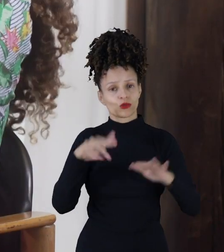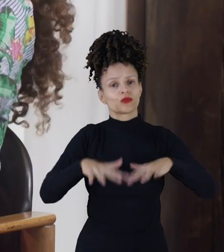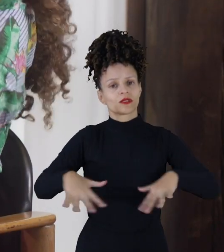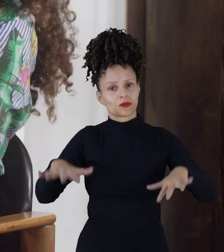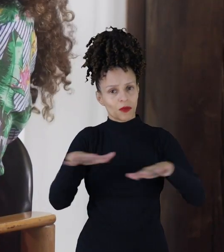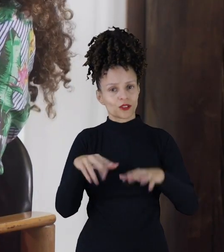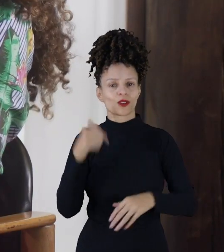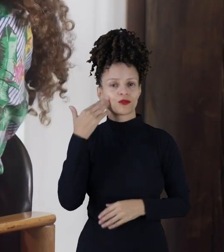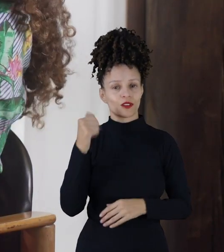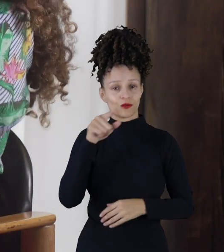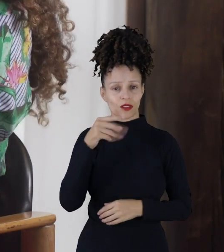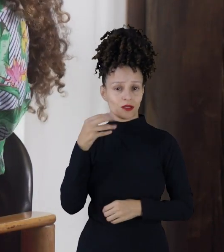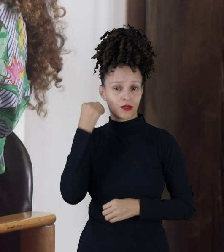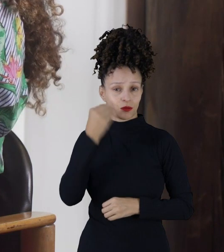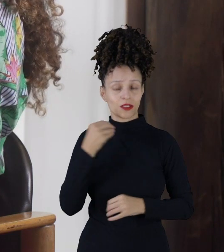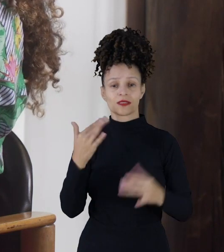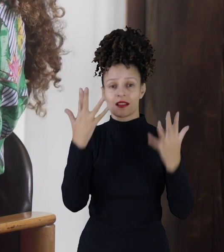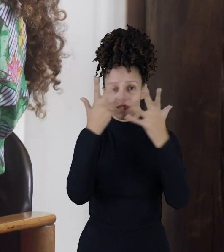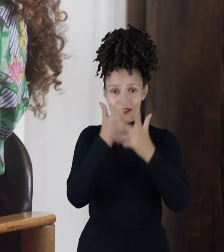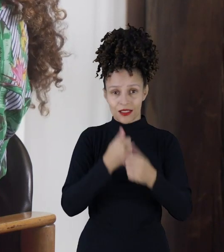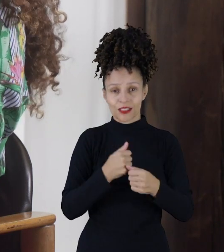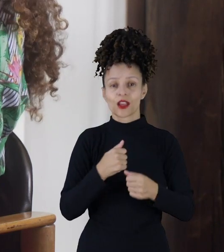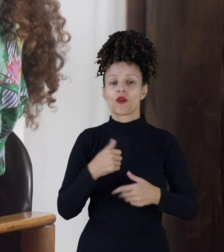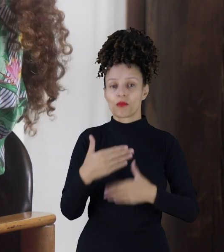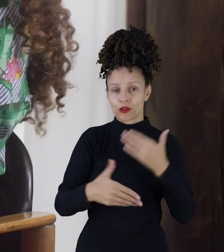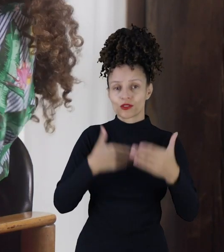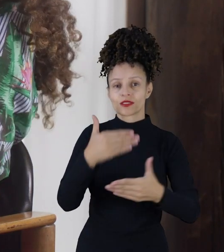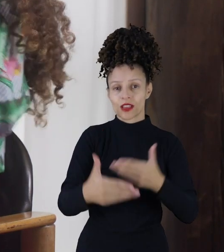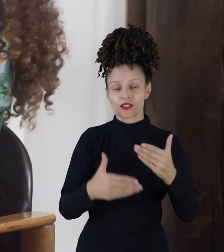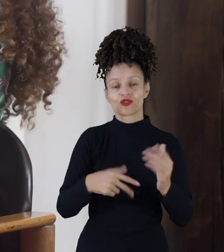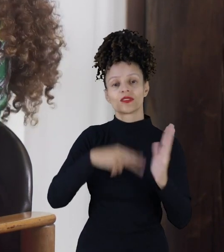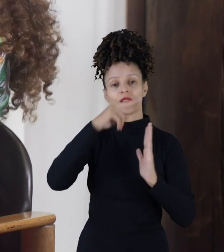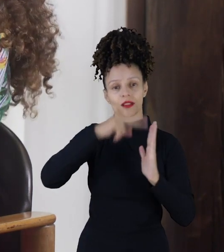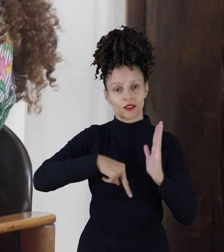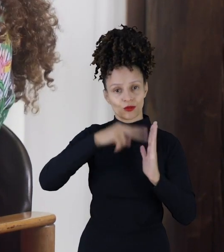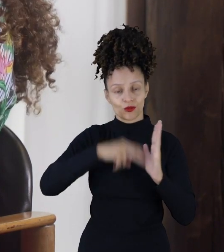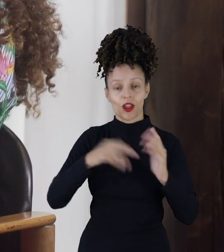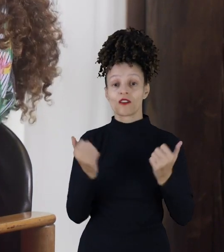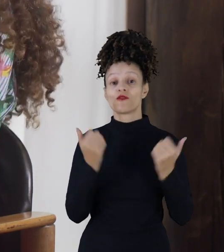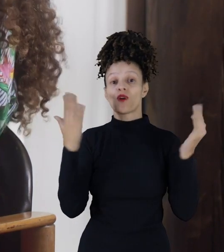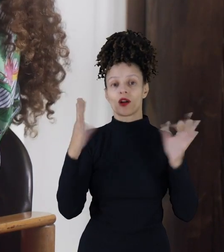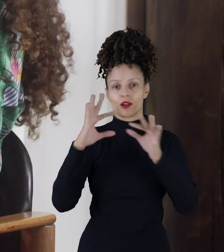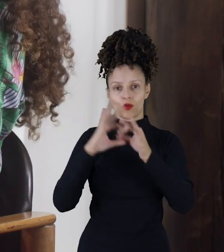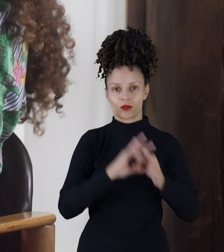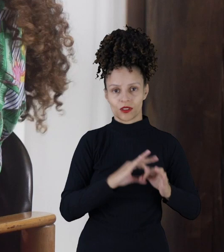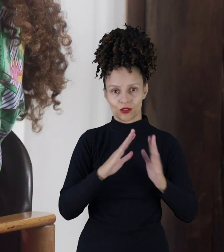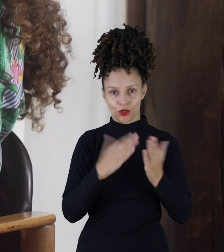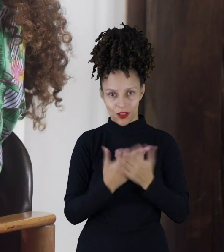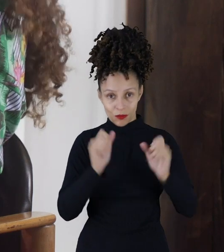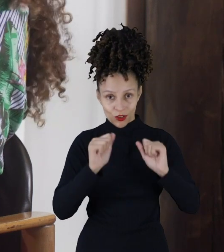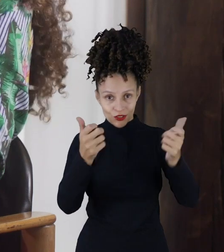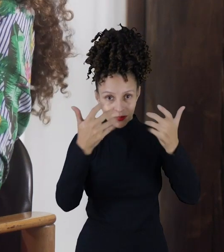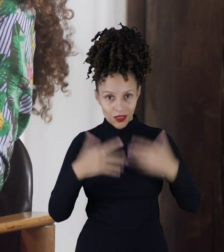em outros espaços. E eu sei que você tem uma experiência super linda com o processo da leitura fora do contexto